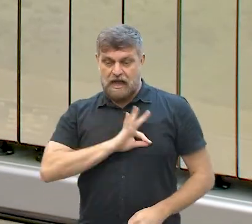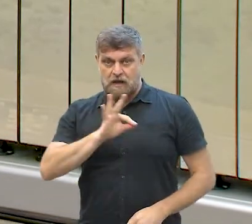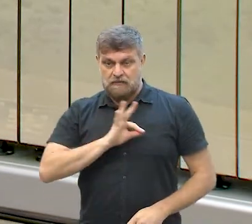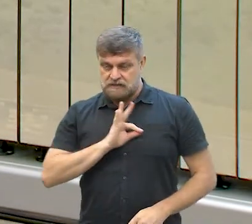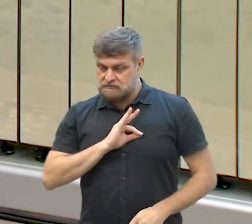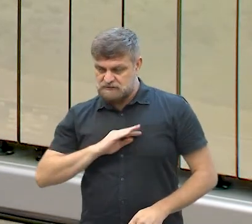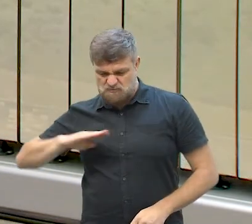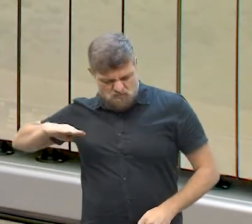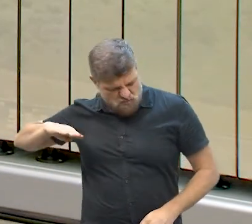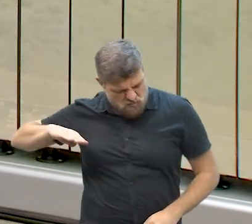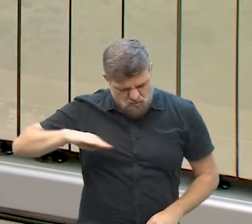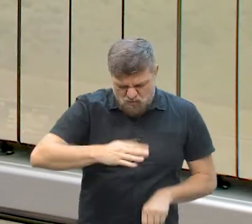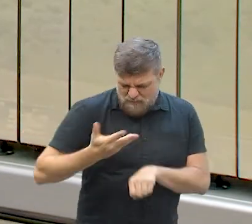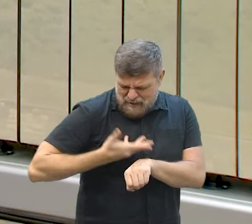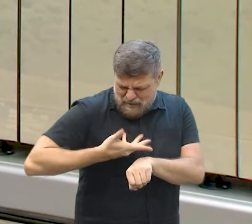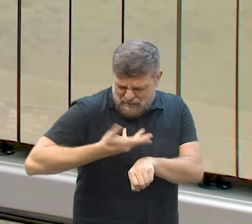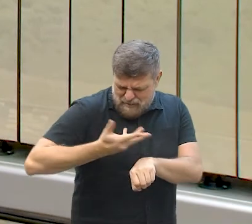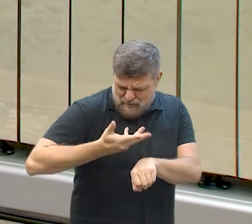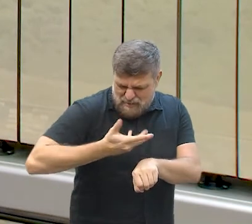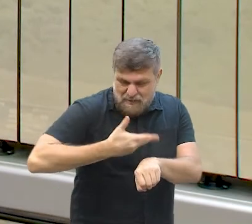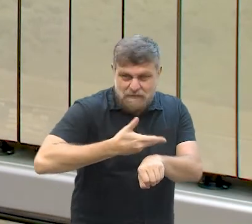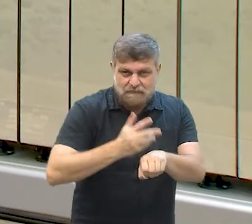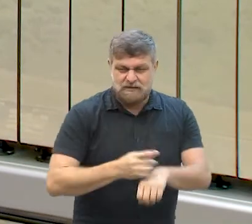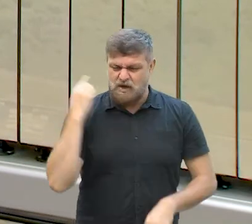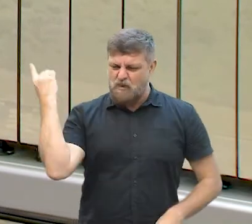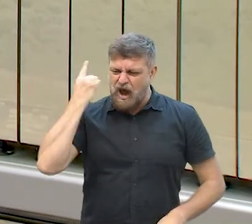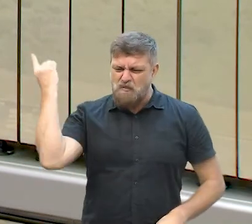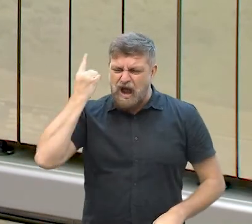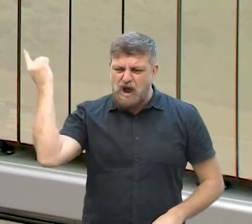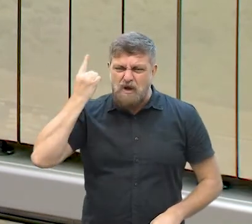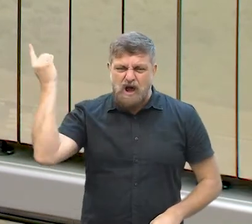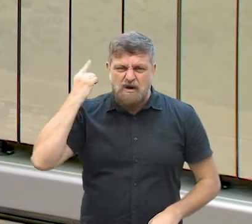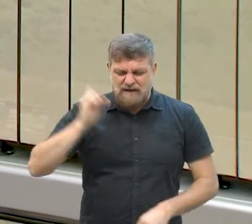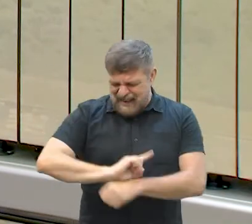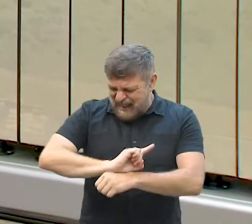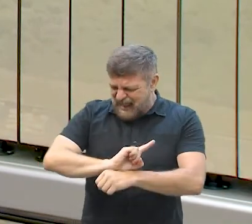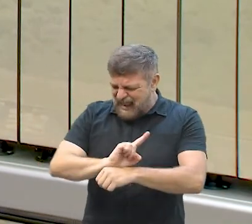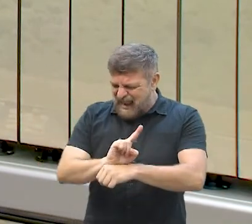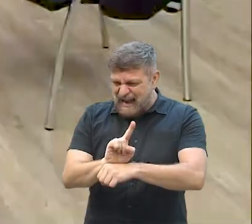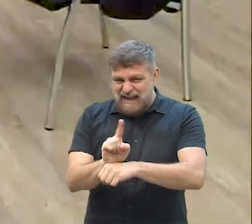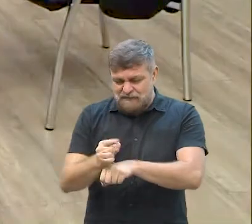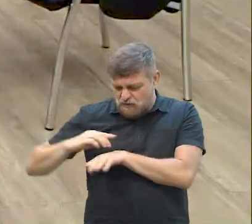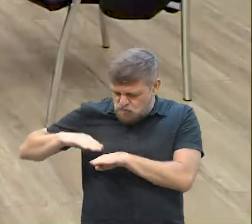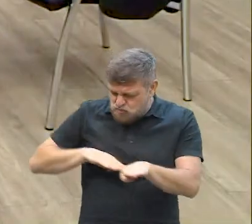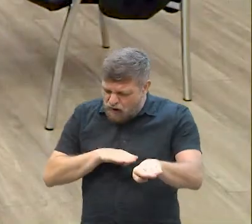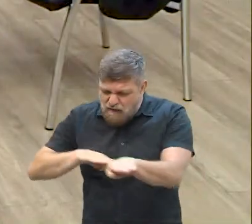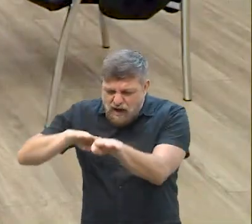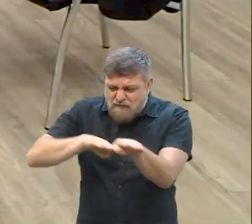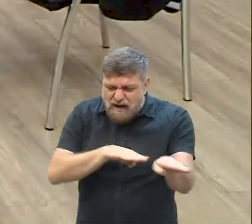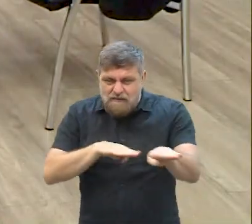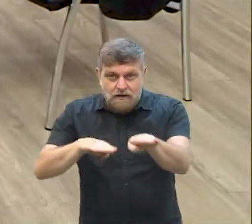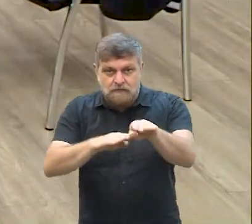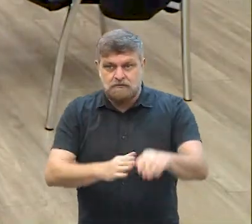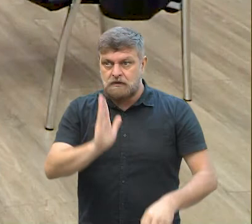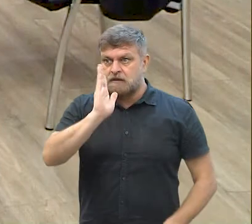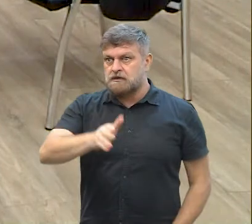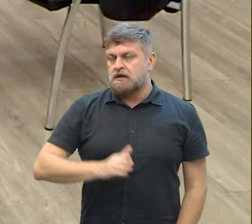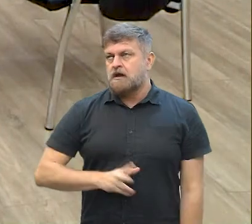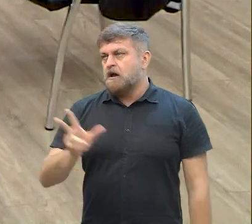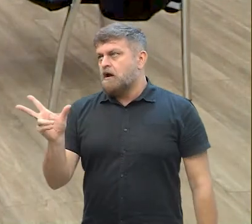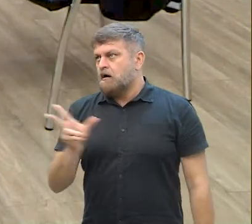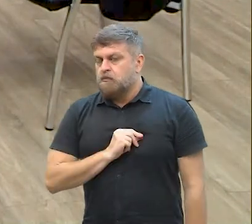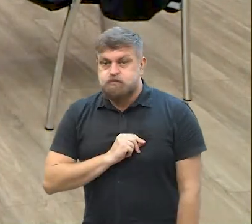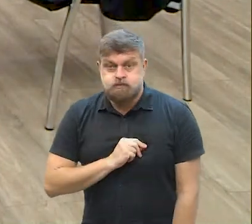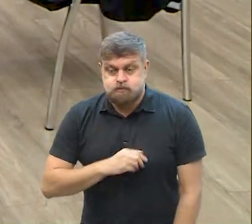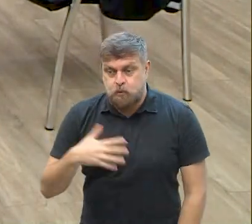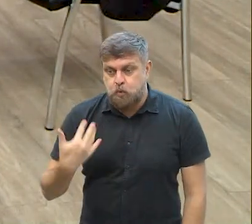que a polícia tem que chegar muito rápida. Então, liga a sirene, sai a 100 por hora. Perseguição já. Então, já cheguei desse